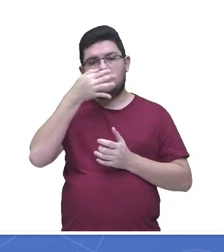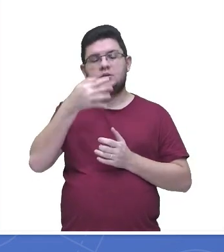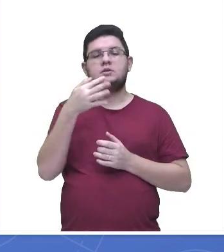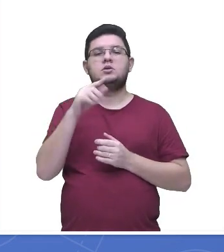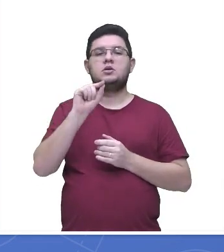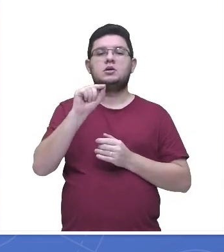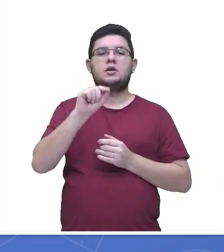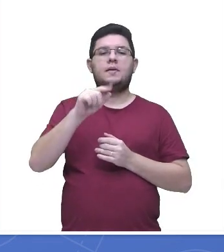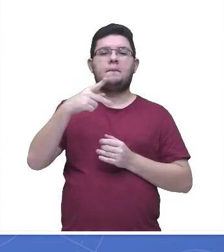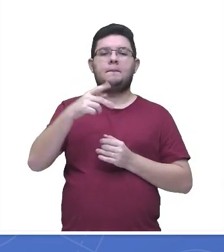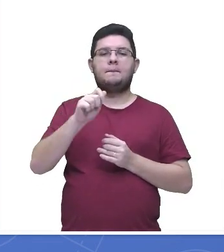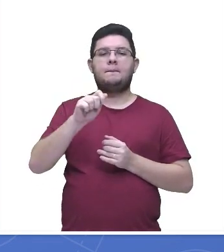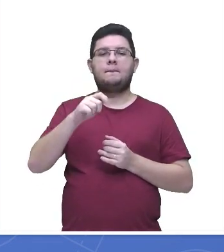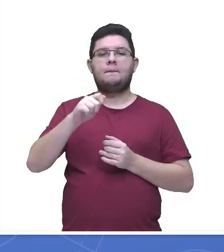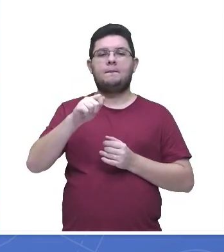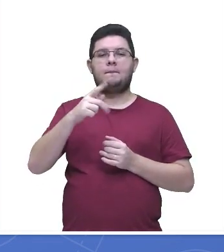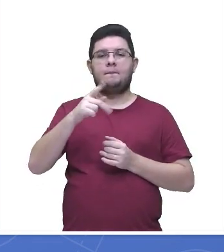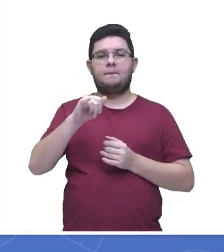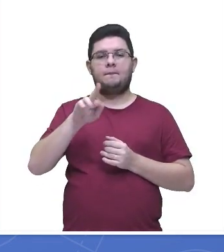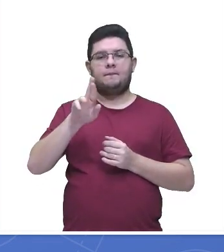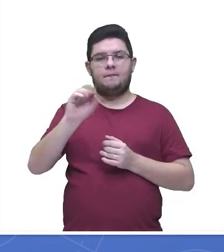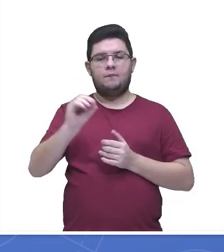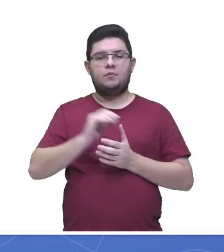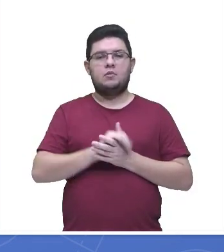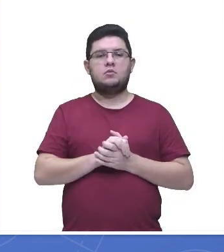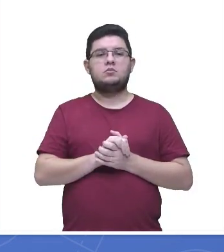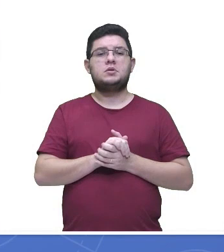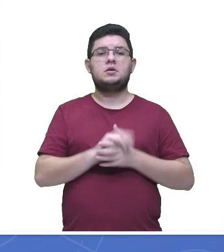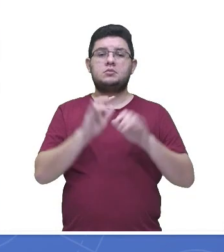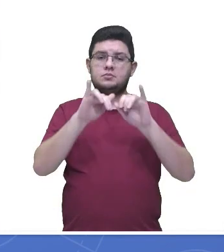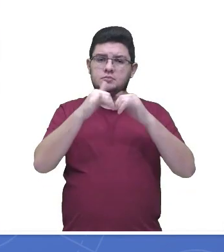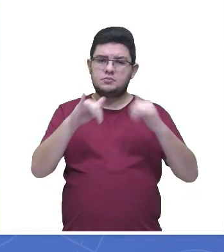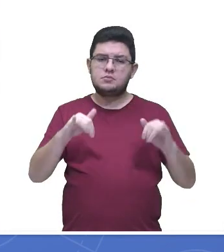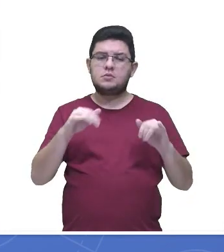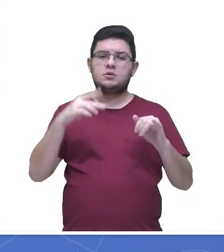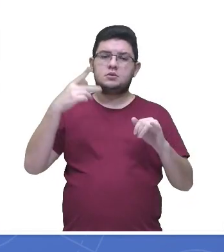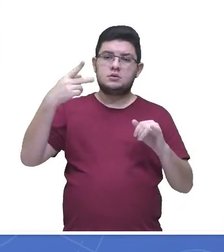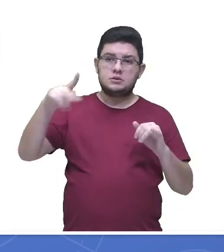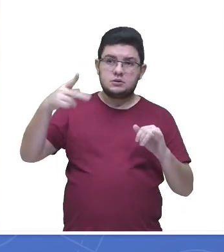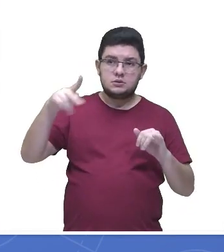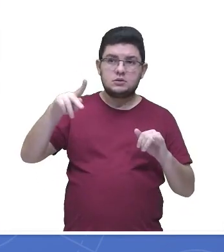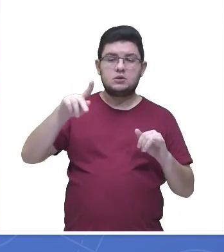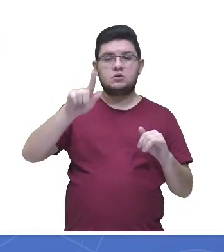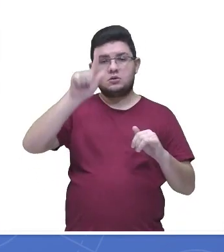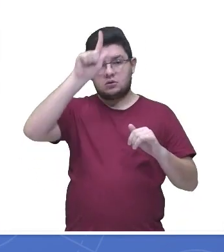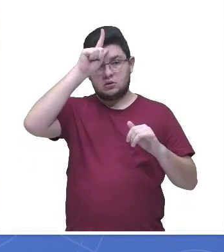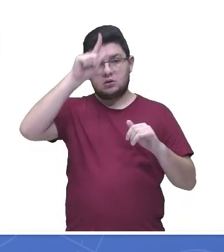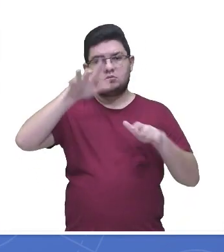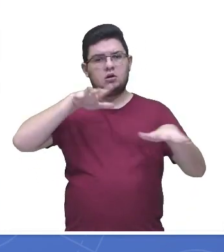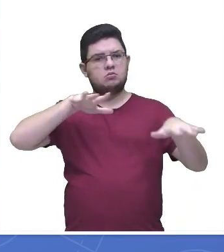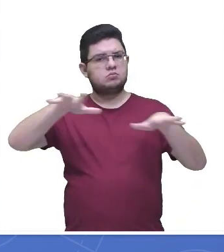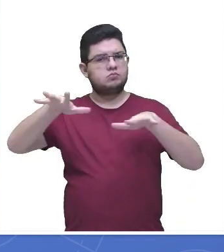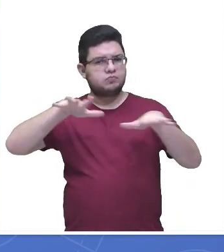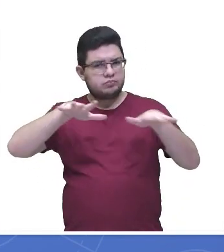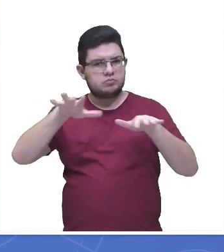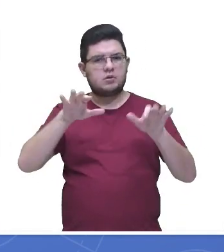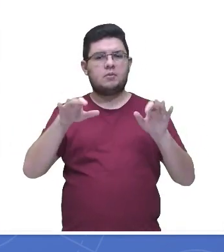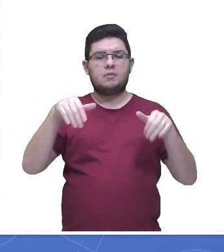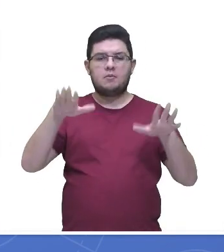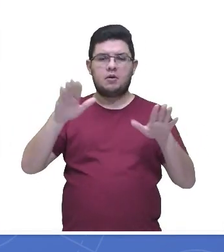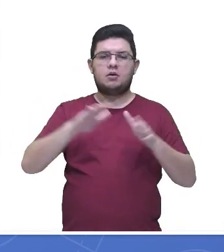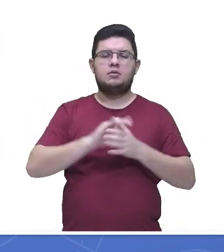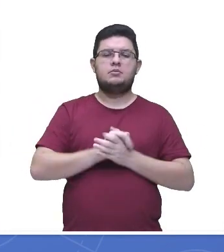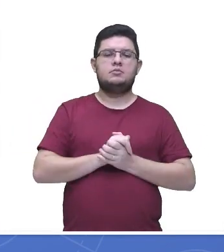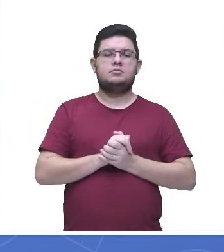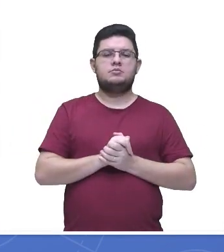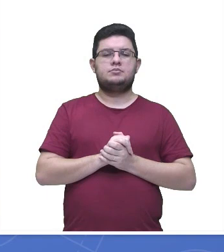bem. As estátuas gregas tinham mais movimentos. Muito bem. Continuando, o José